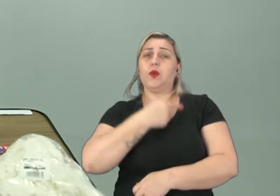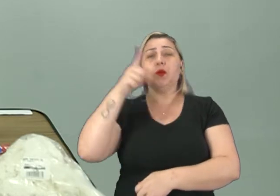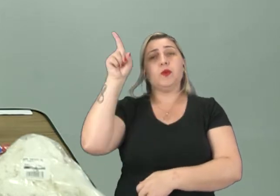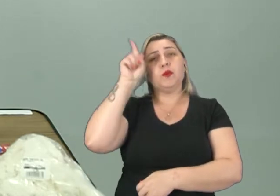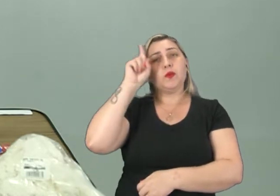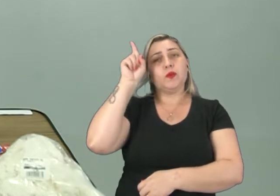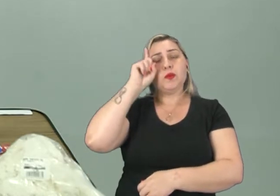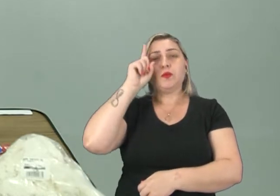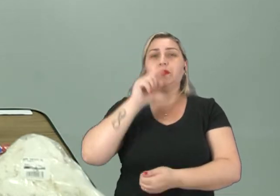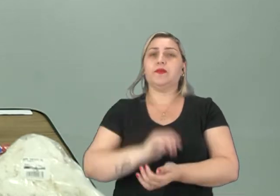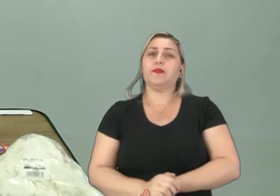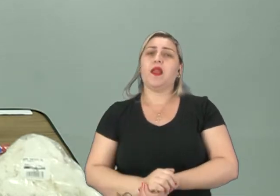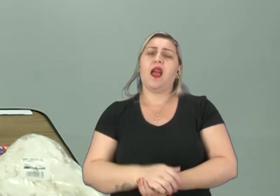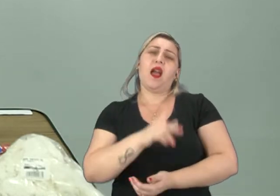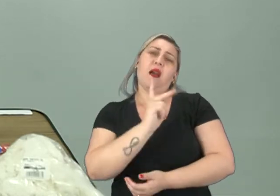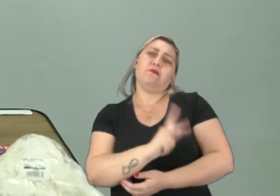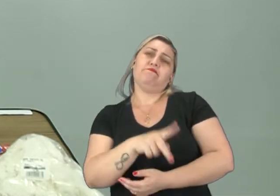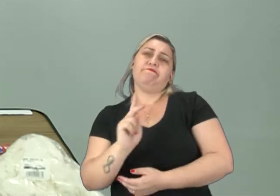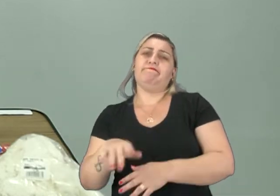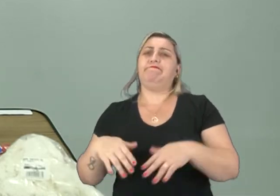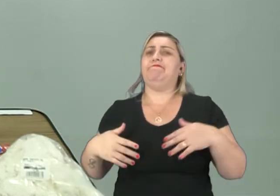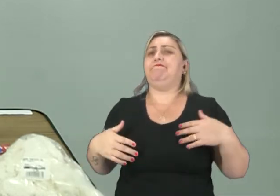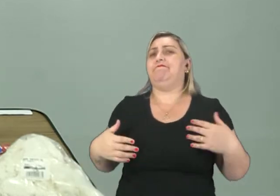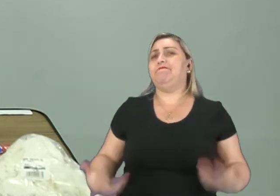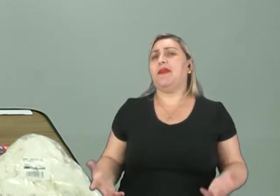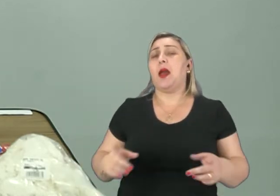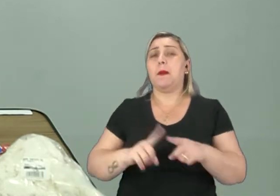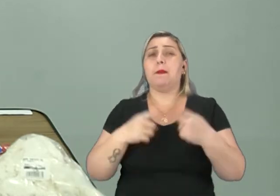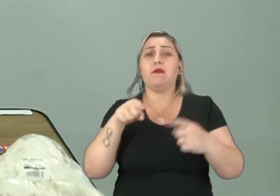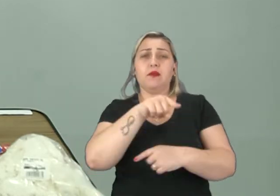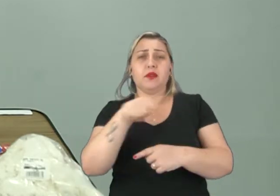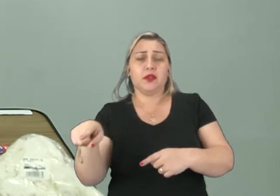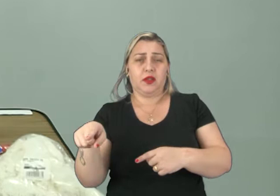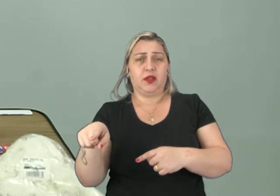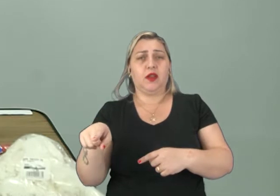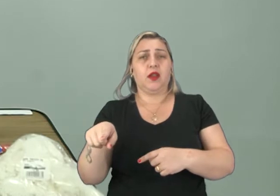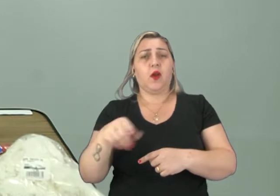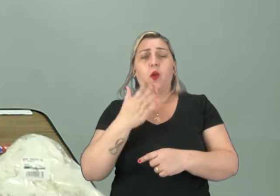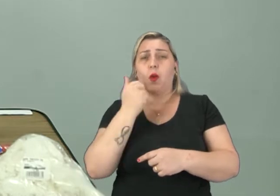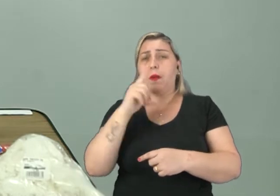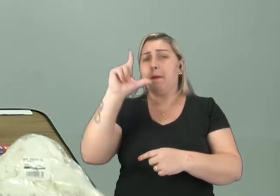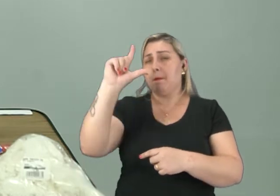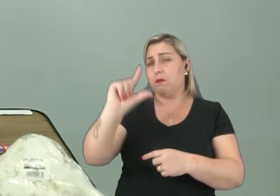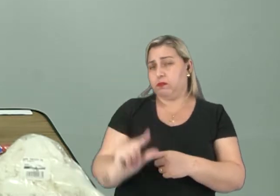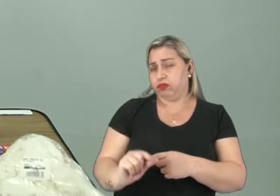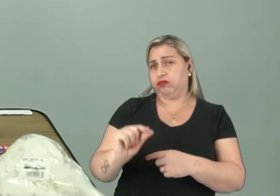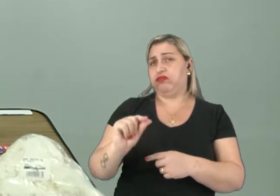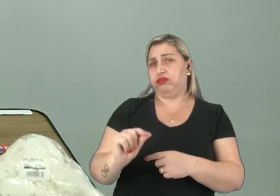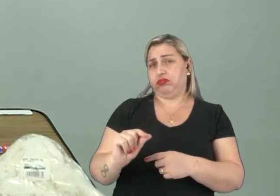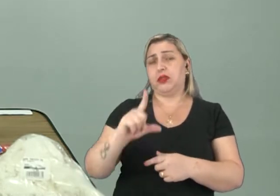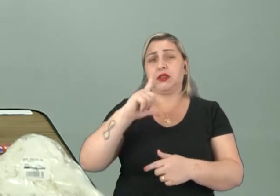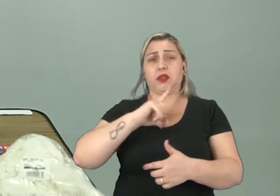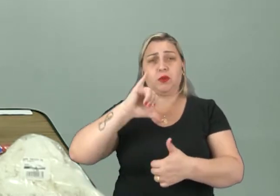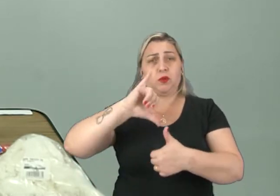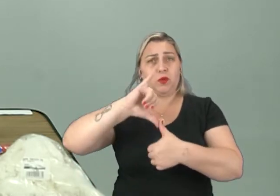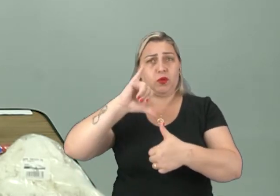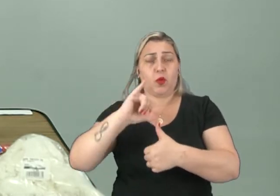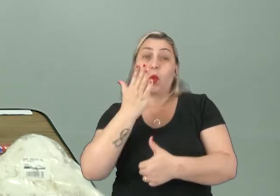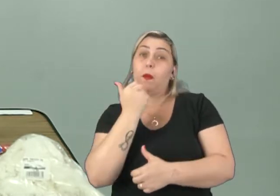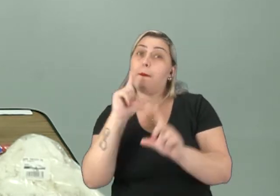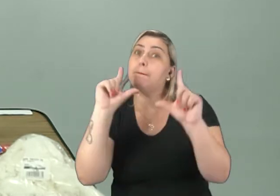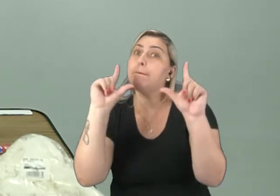dia a dia. Ah, professora, mas aí você disse que a gente tem que comer menos coisas que produzem gordura.